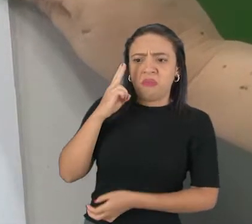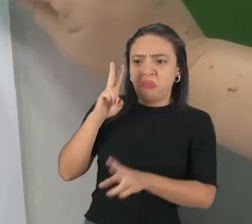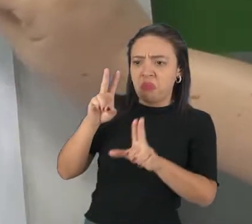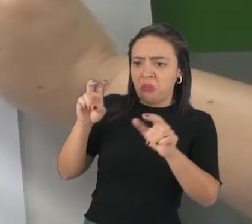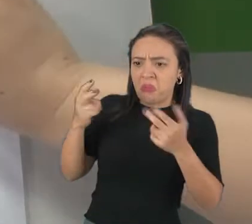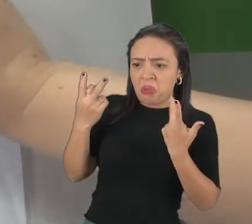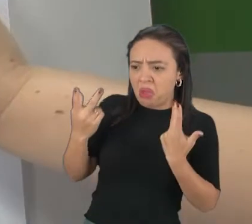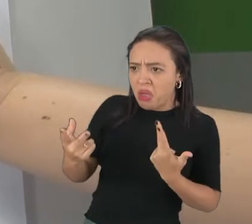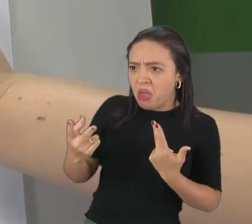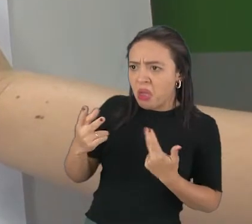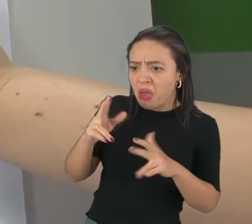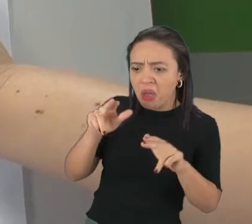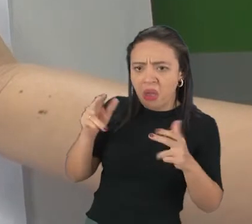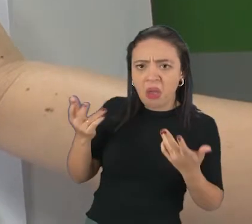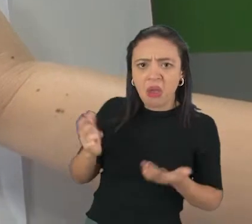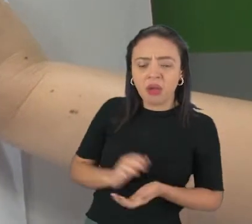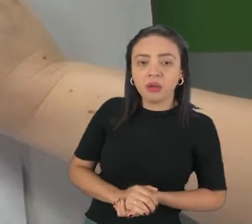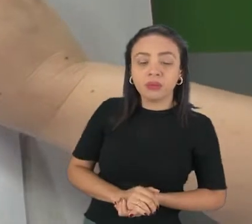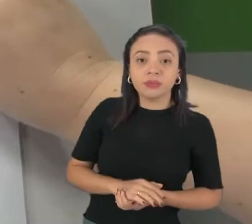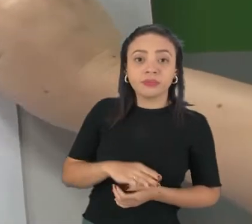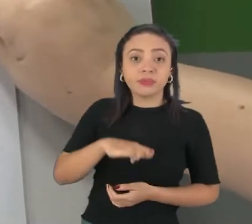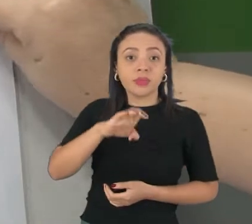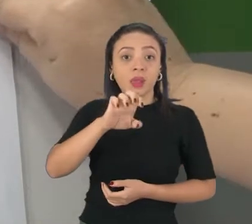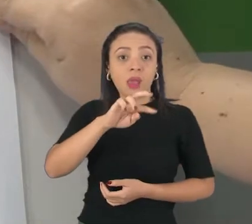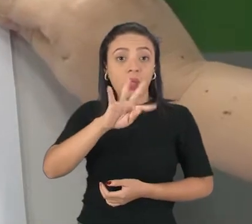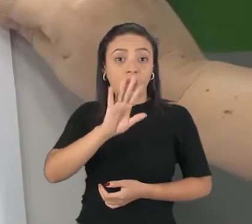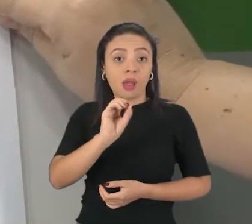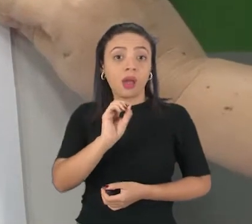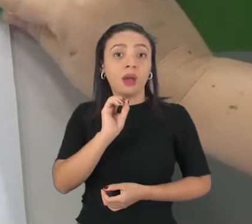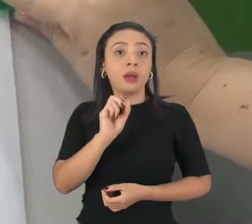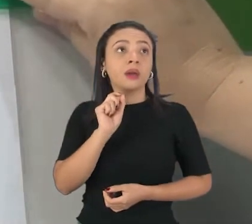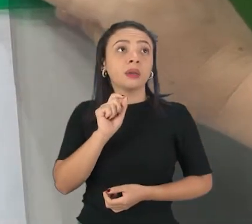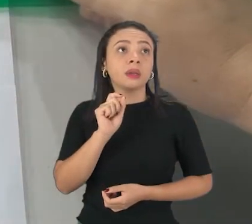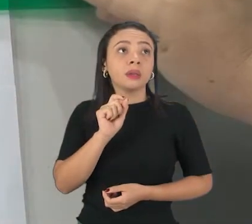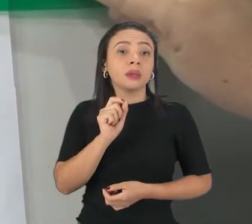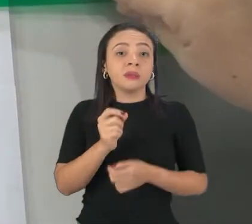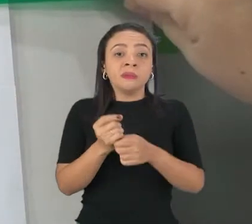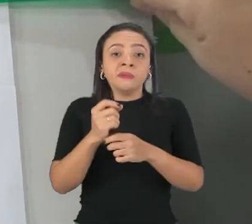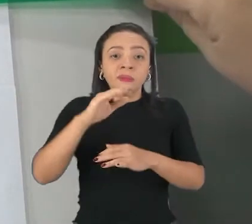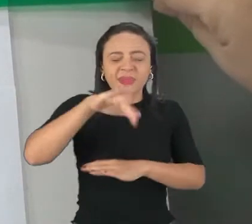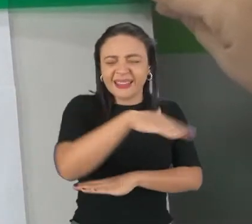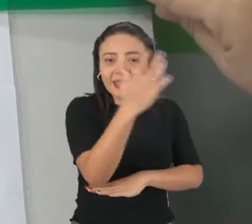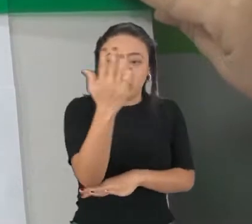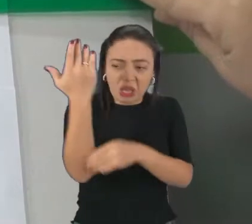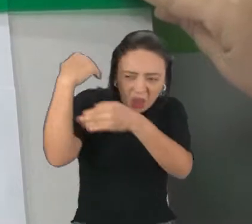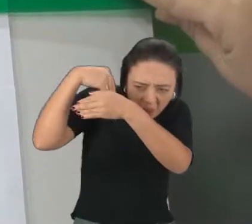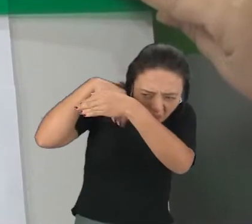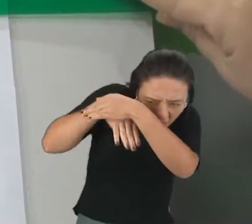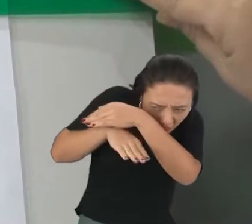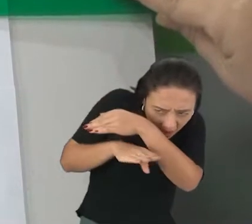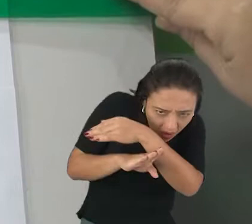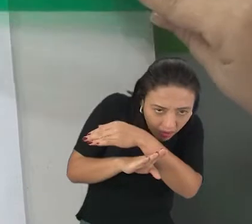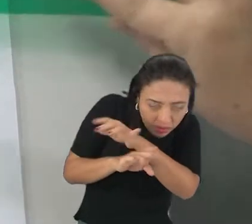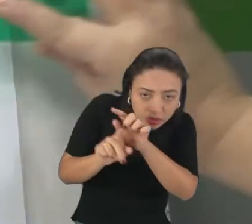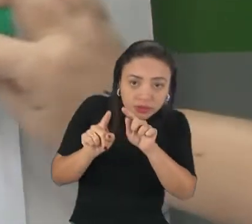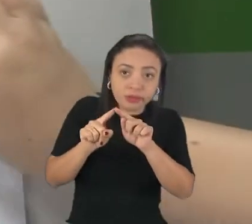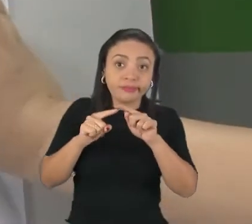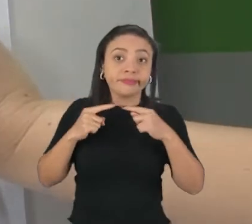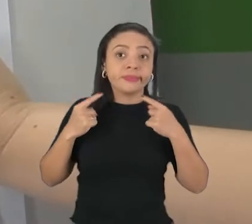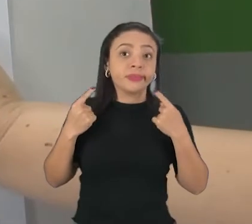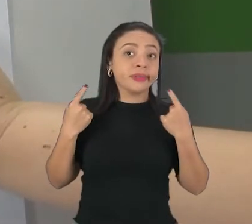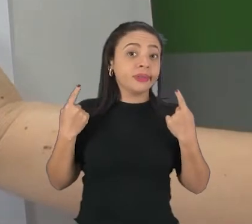nada igual. Beto mergulhou na moita para se esconder,